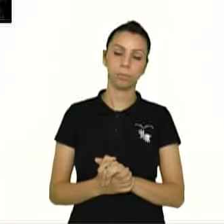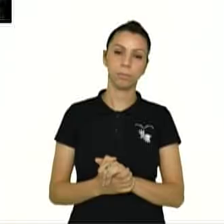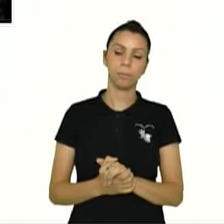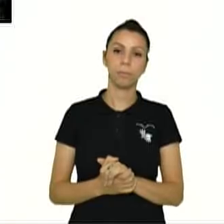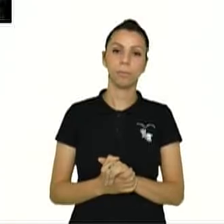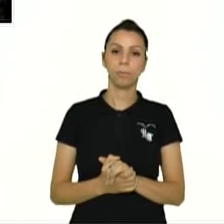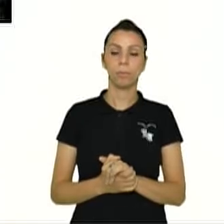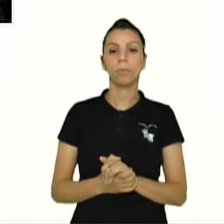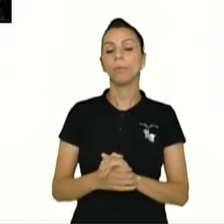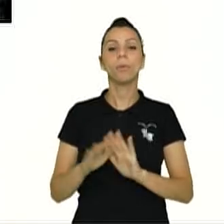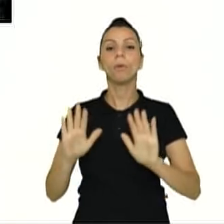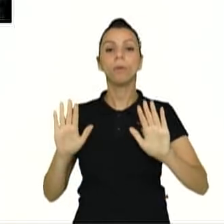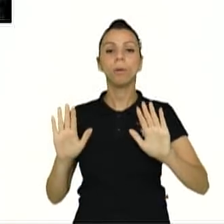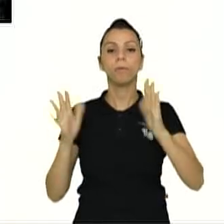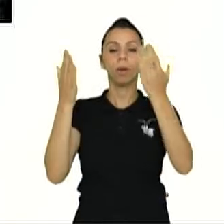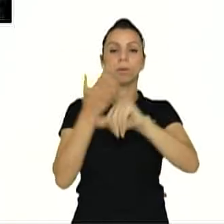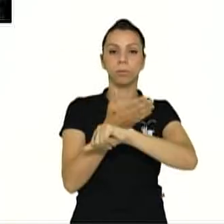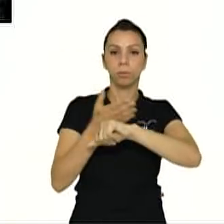Trecho do samba Festa de Branco,